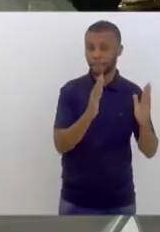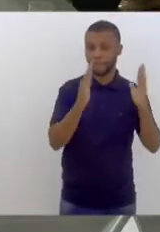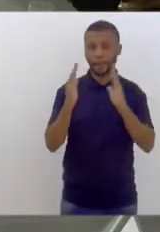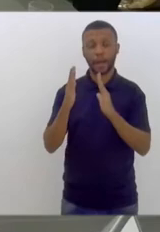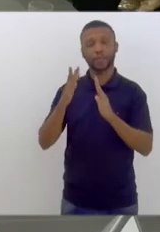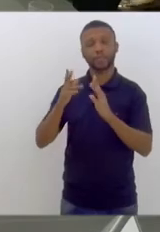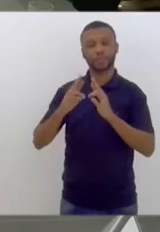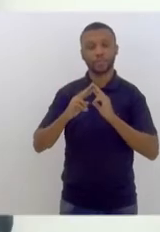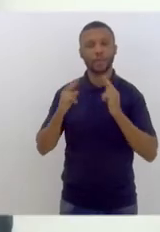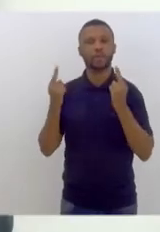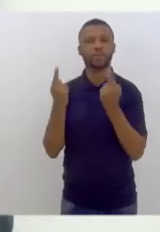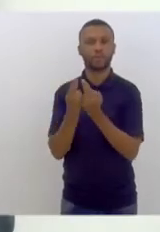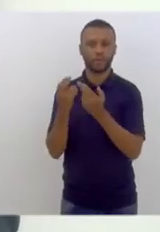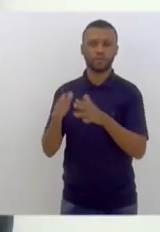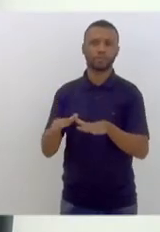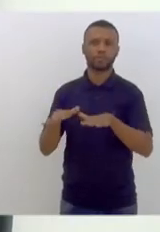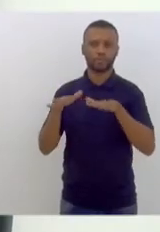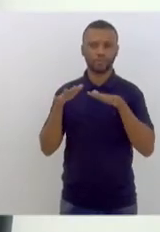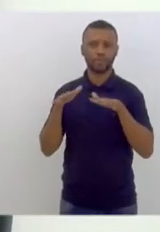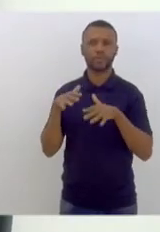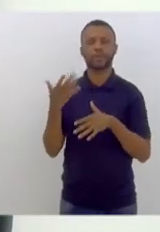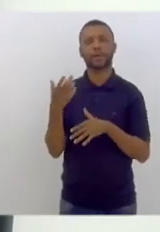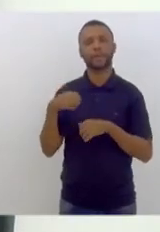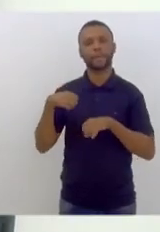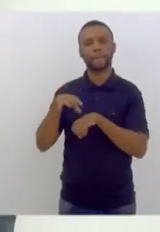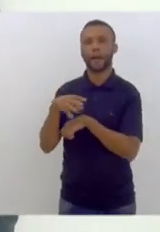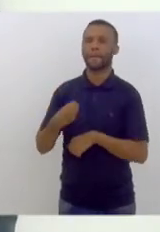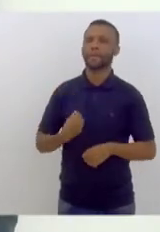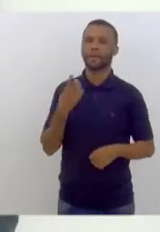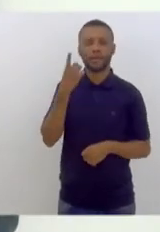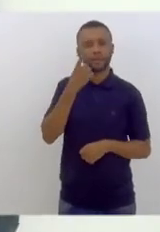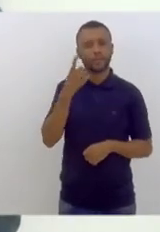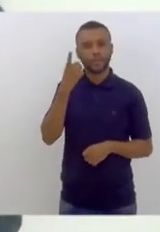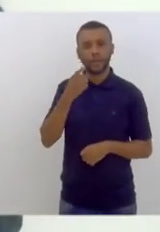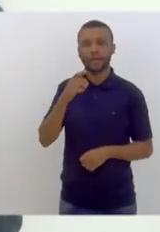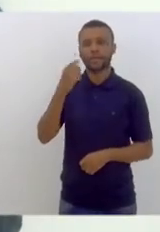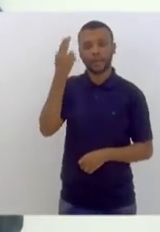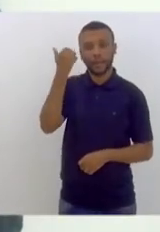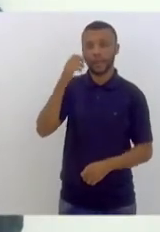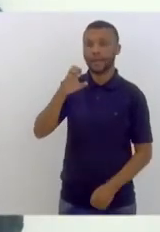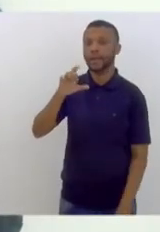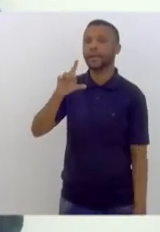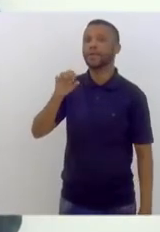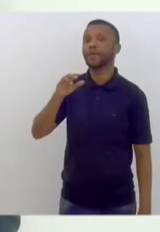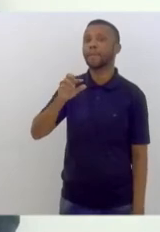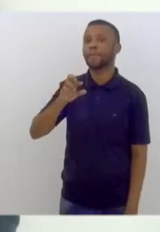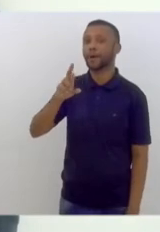nossa audiência pública. Quero registrar a presença do deputado Eliomar Coelho.